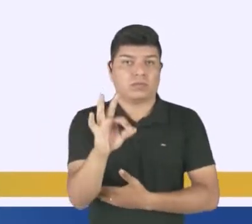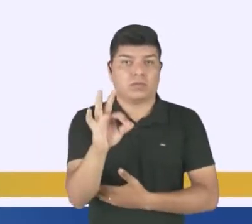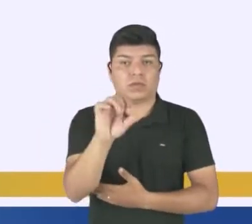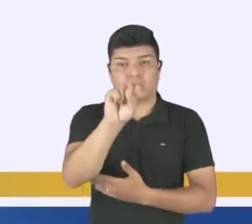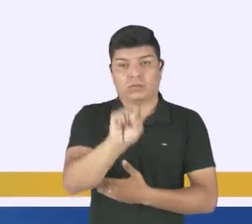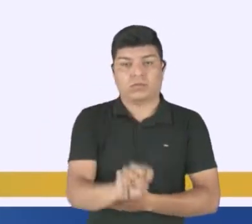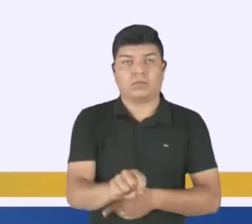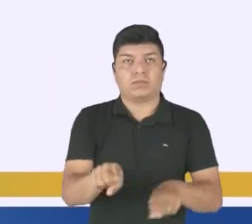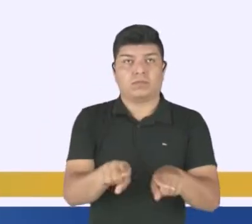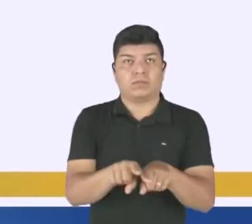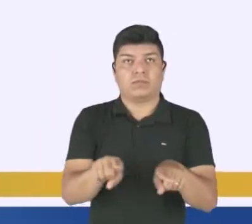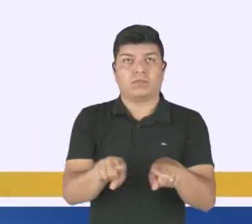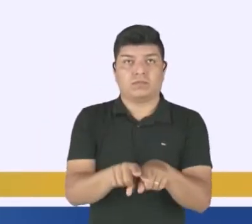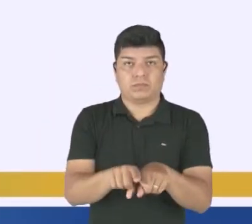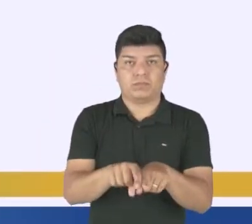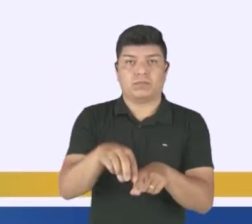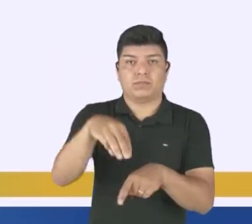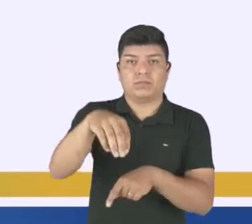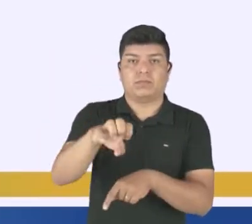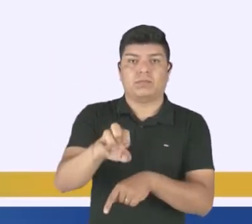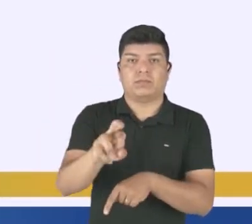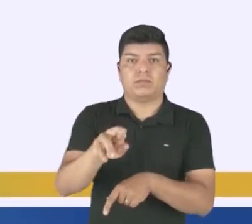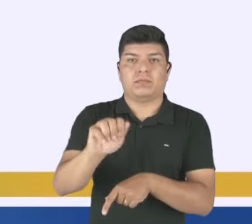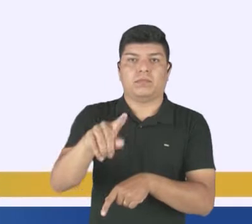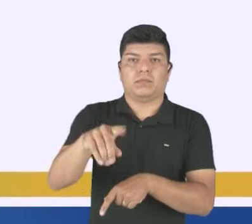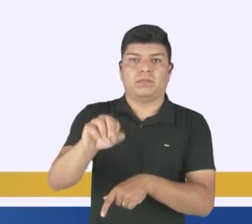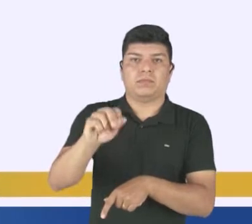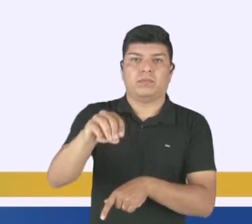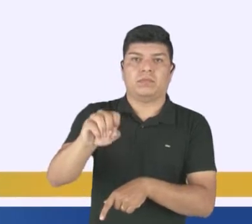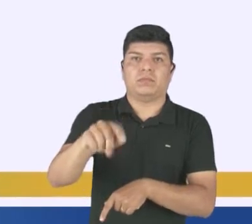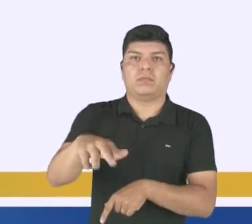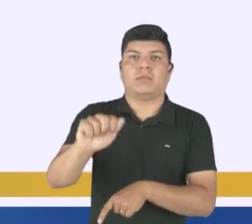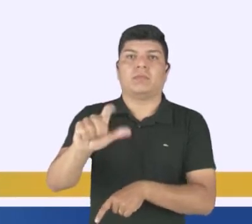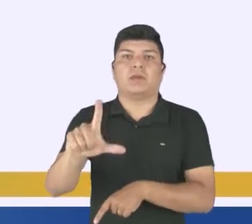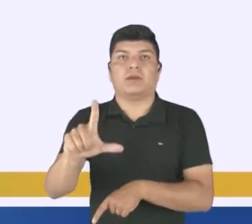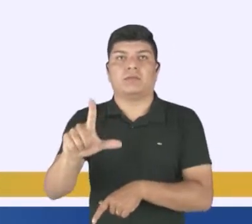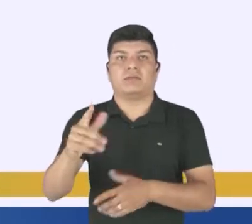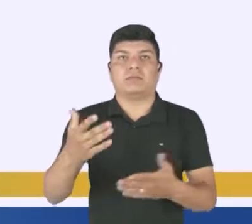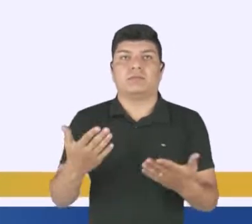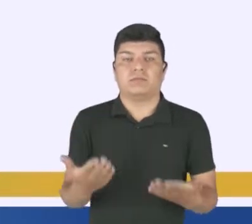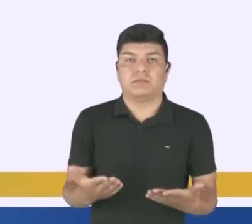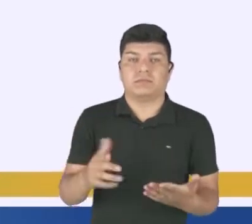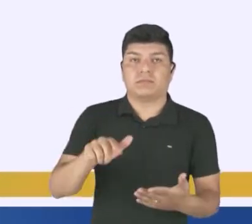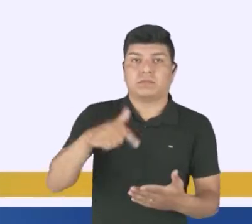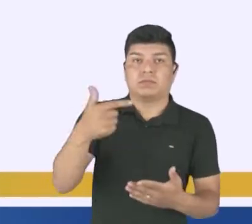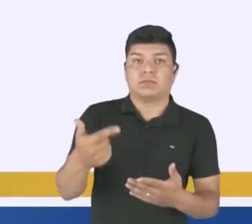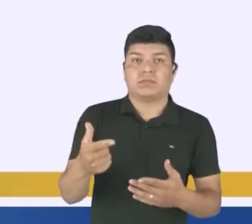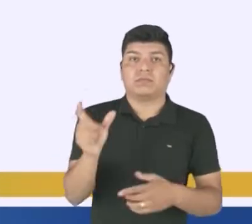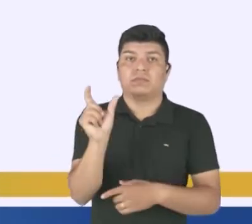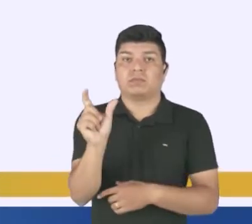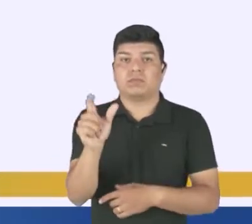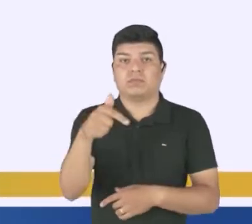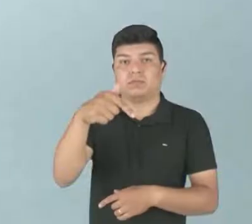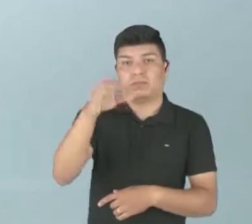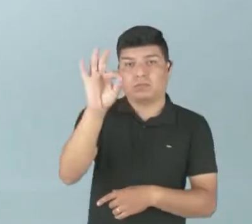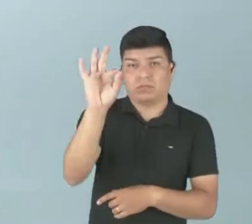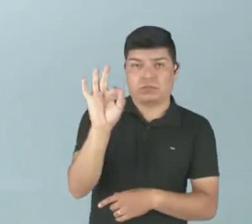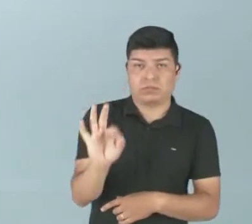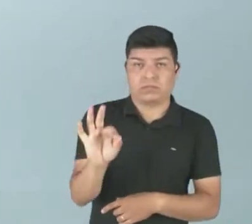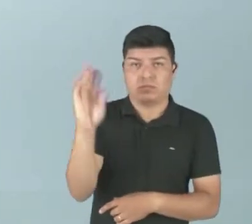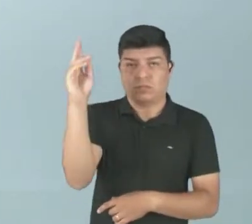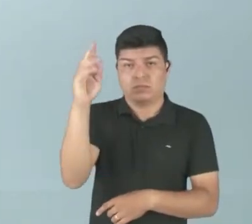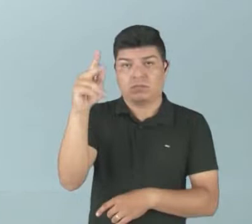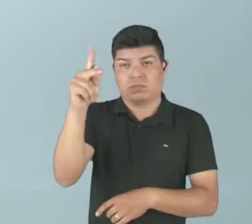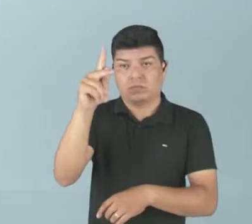também chamado de meridional. Repetindo, em outras palavras, 7% apenas do território